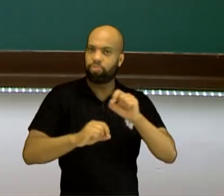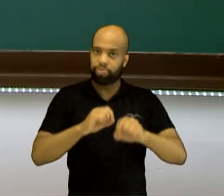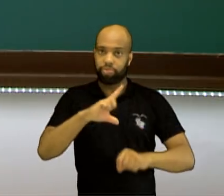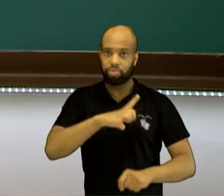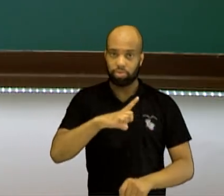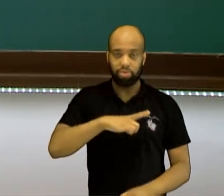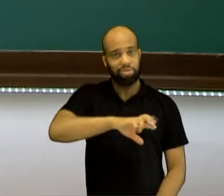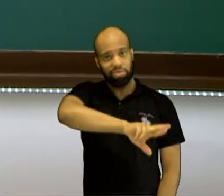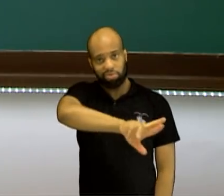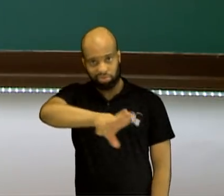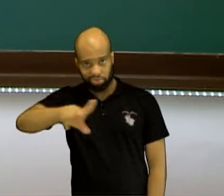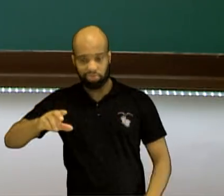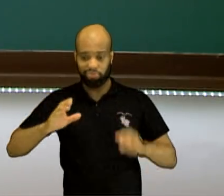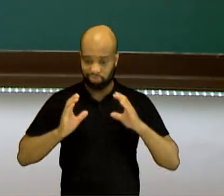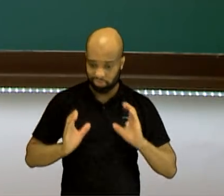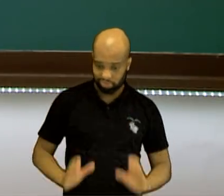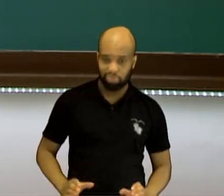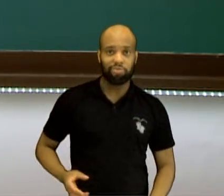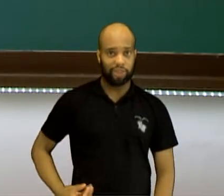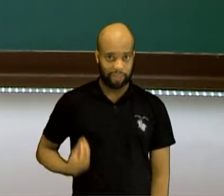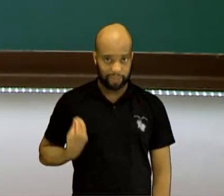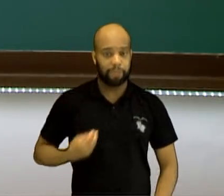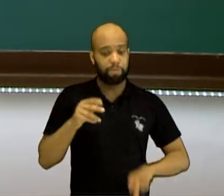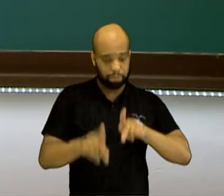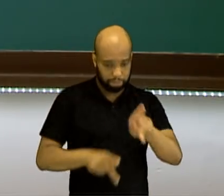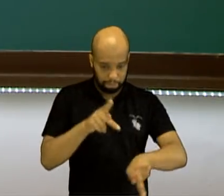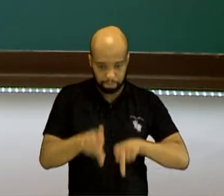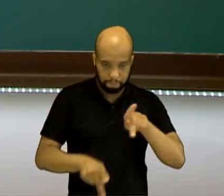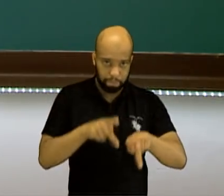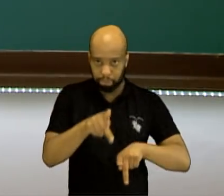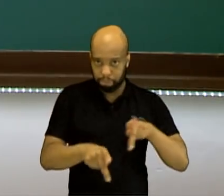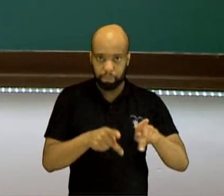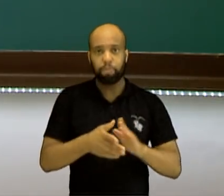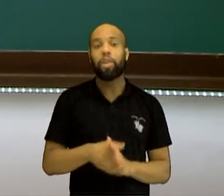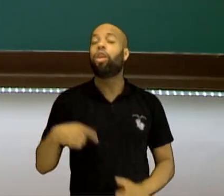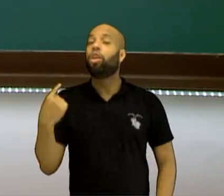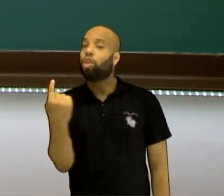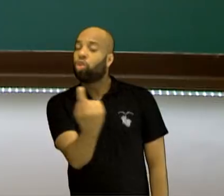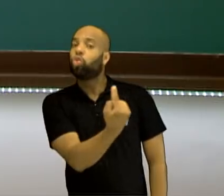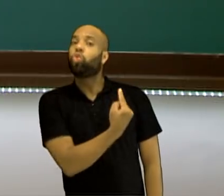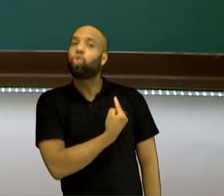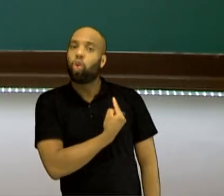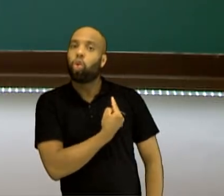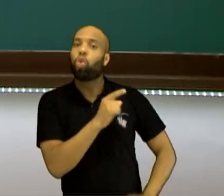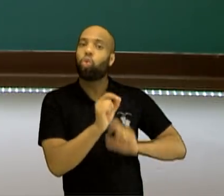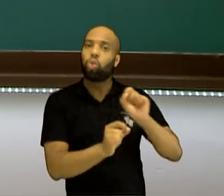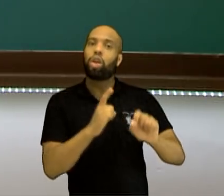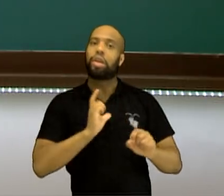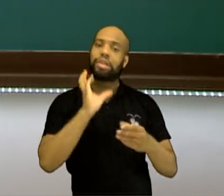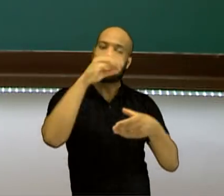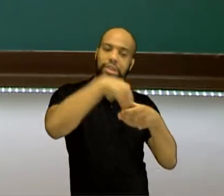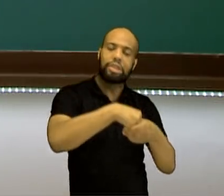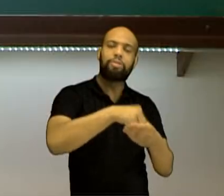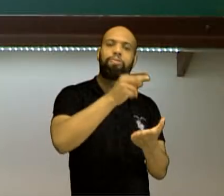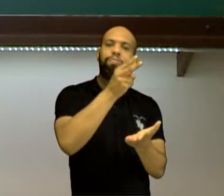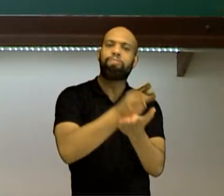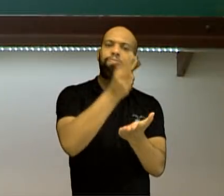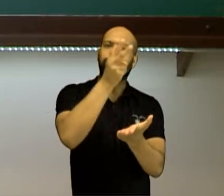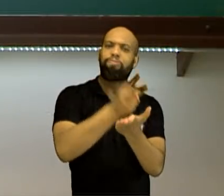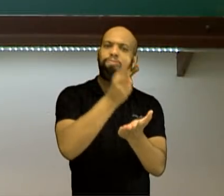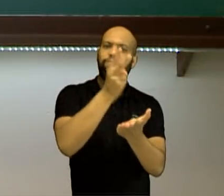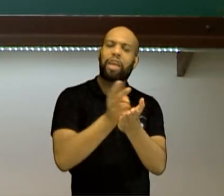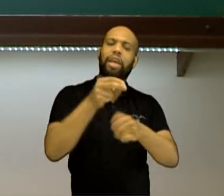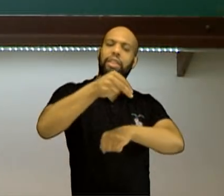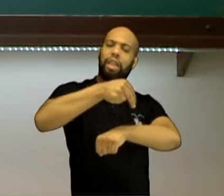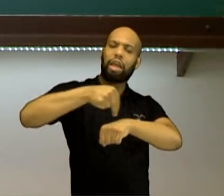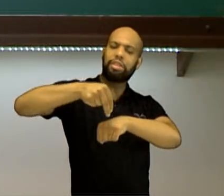de cidadãos, um contingente populacional, a nação brasileira, e nós nos consideramos parte de uma mesma nação, mesmo com as